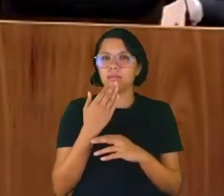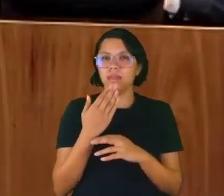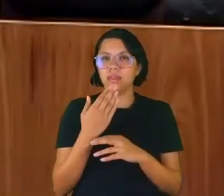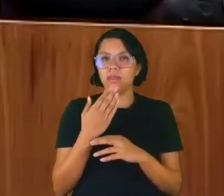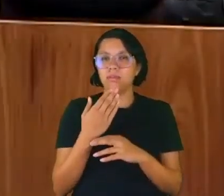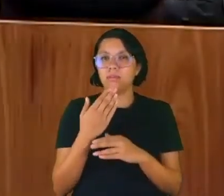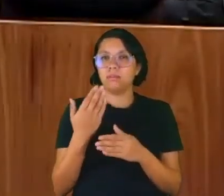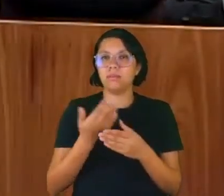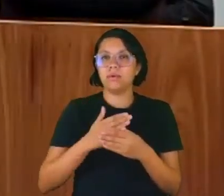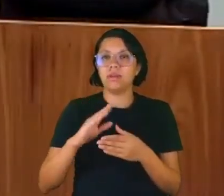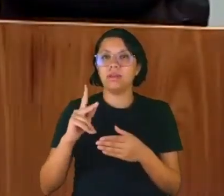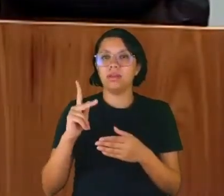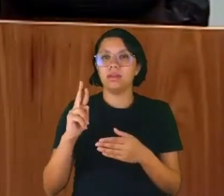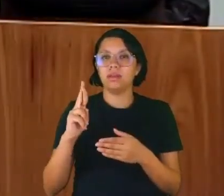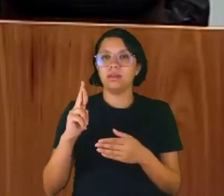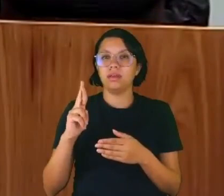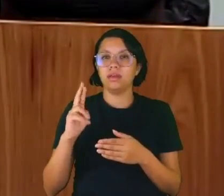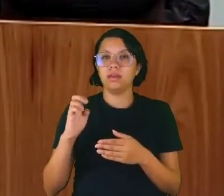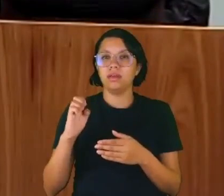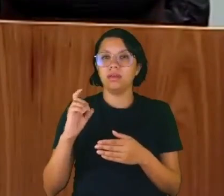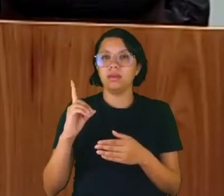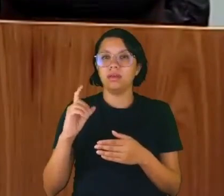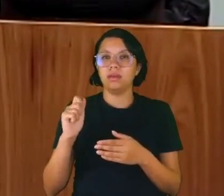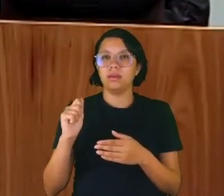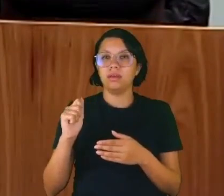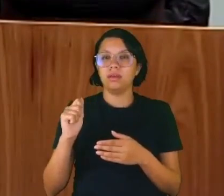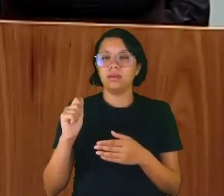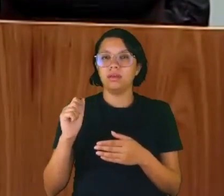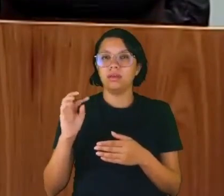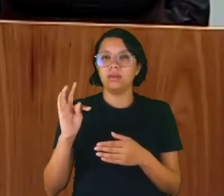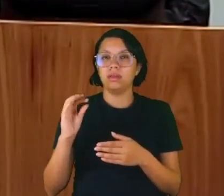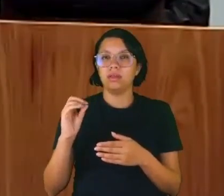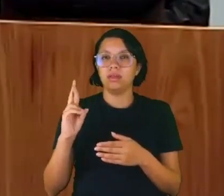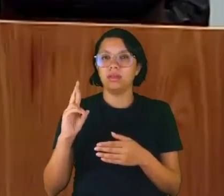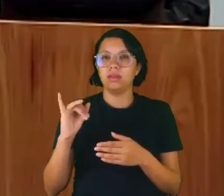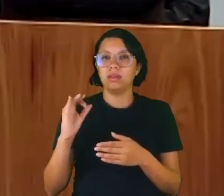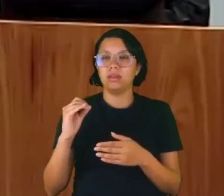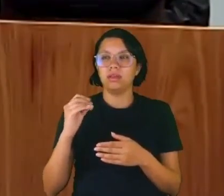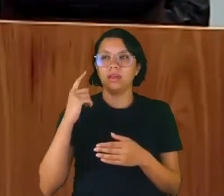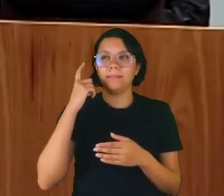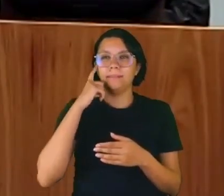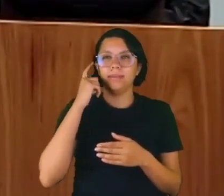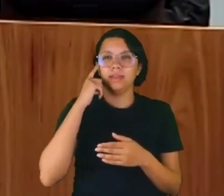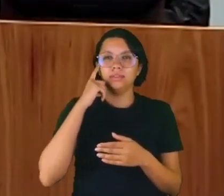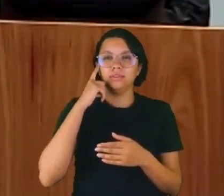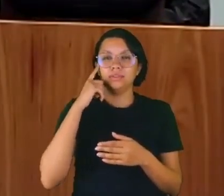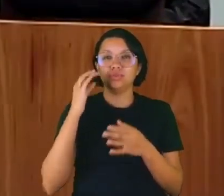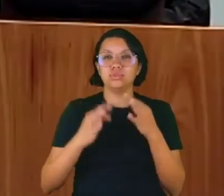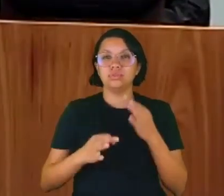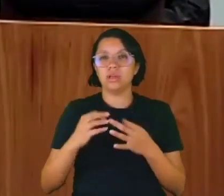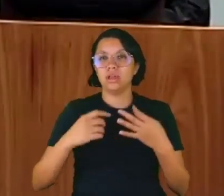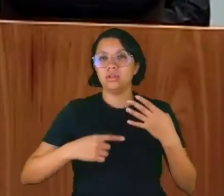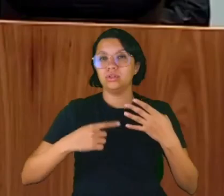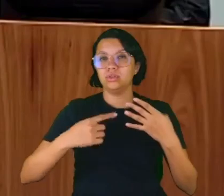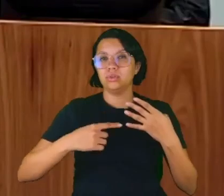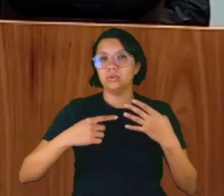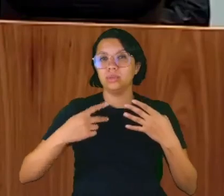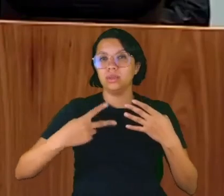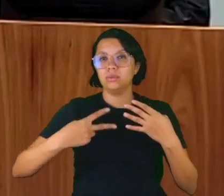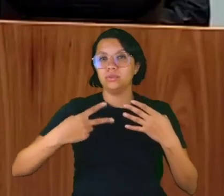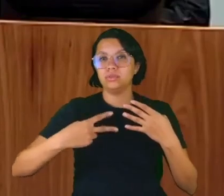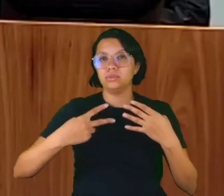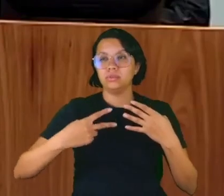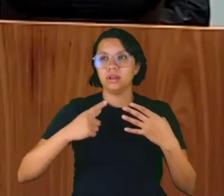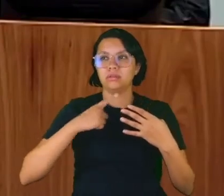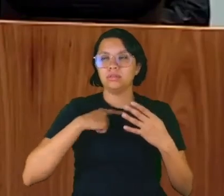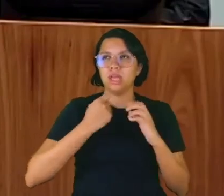predatória. Eu penso que o judiciário do primeiro grau e do segundo grau